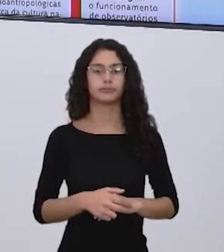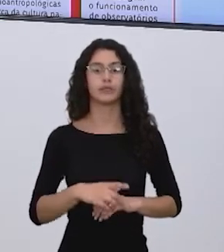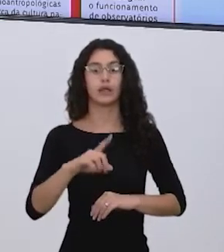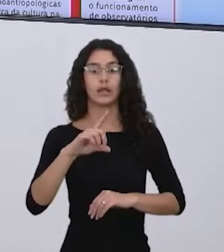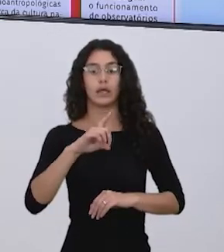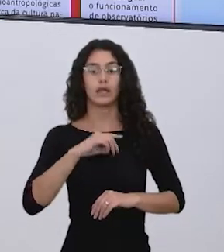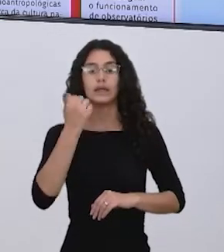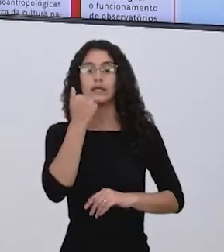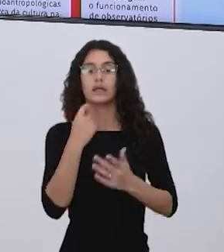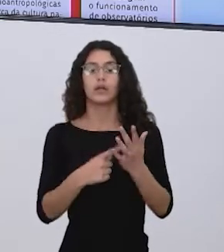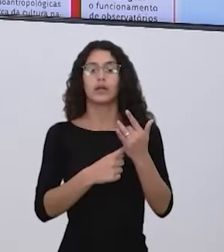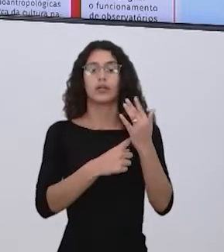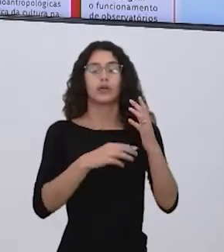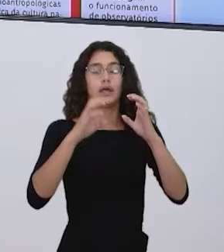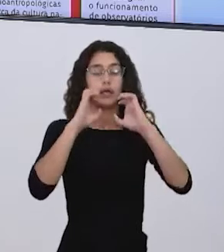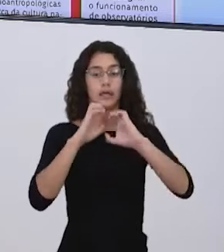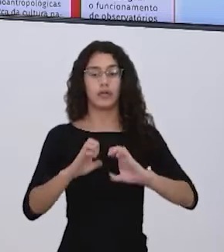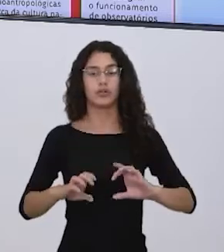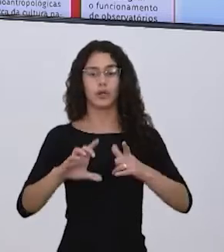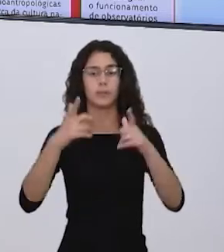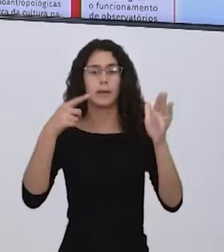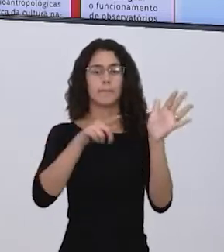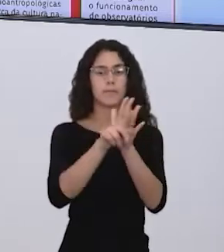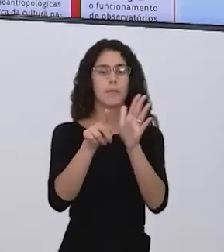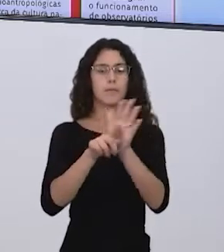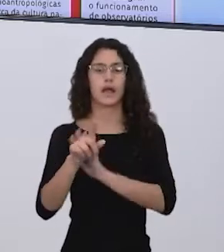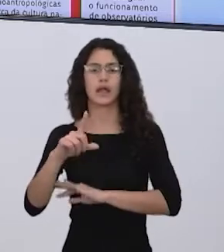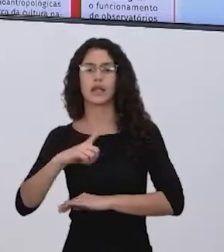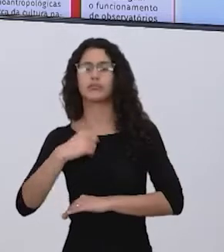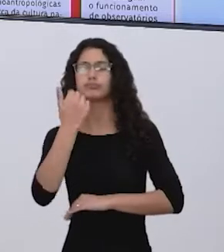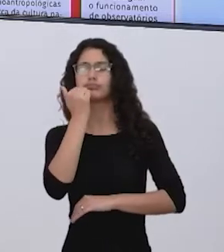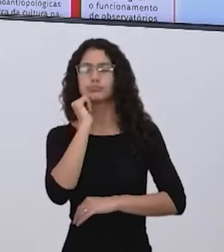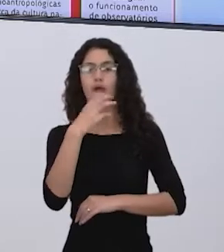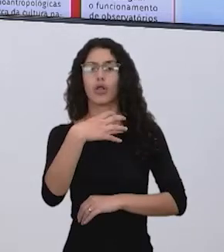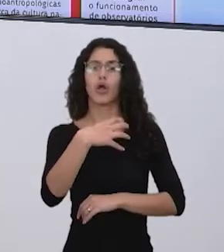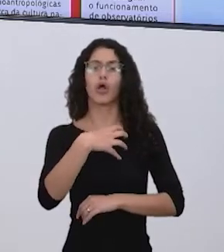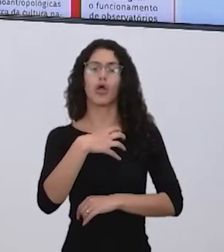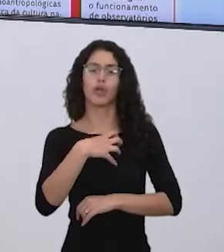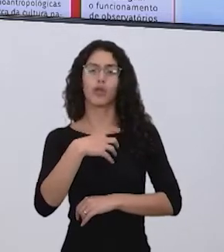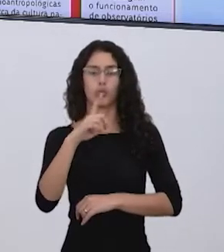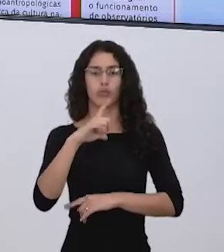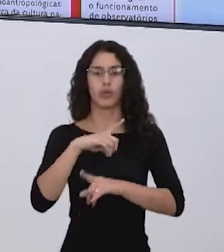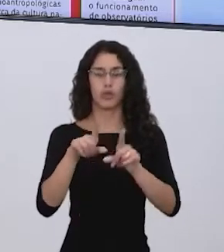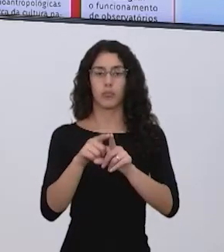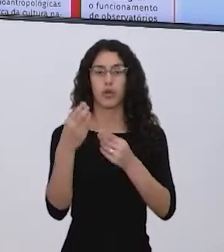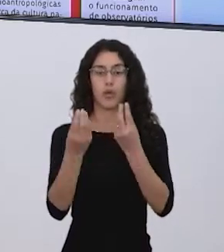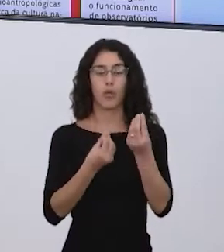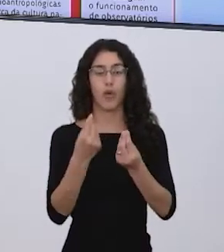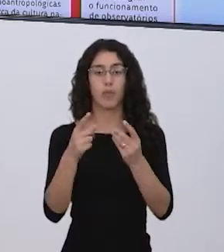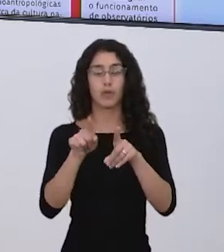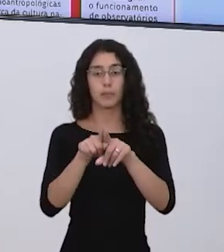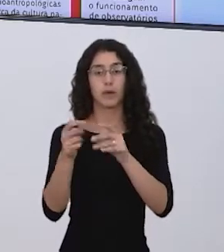Ética, ampliar as questões de conhecimento científico, do senso comum, assim como a